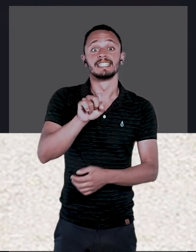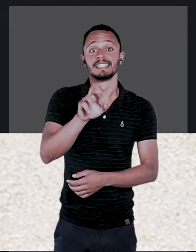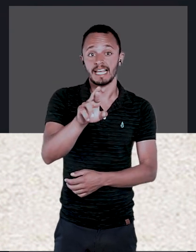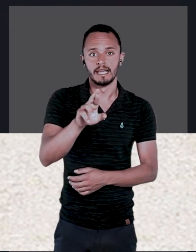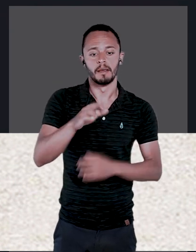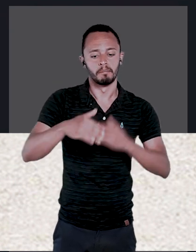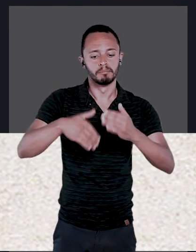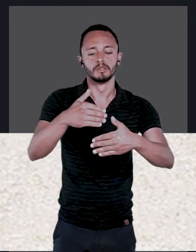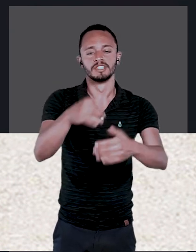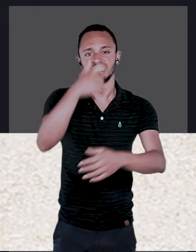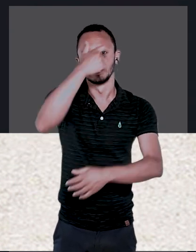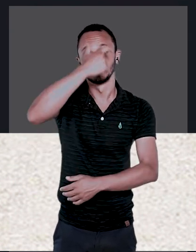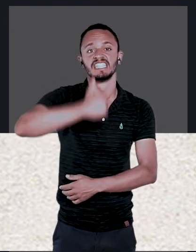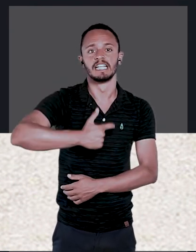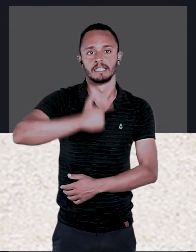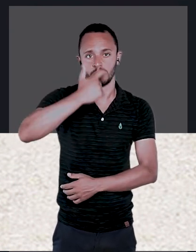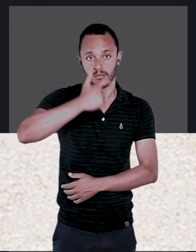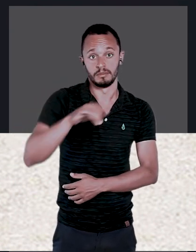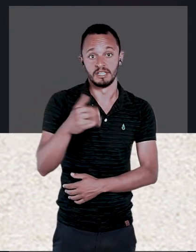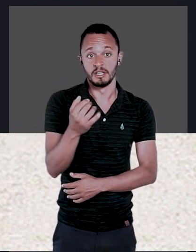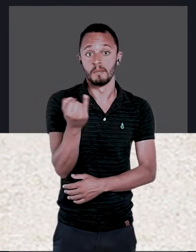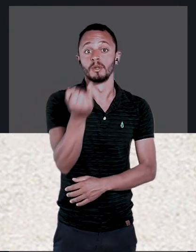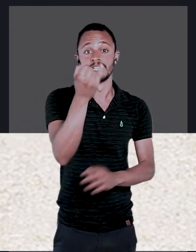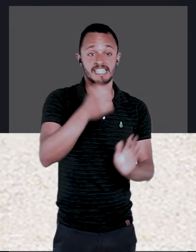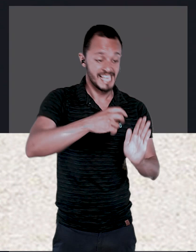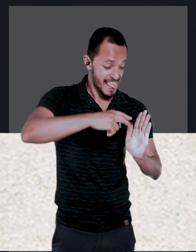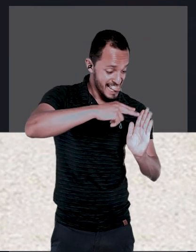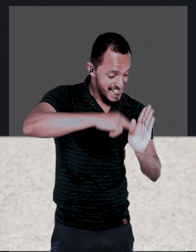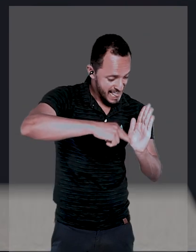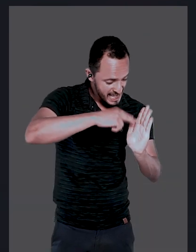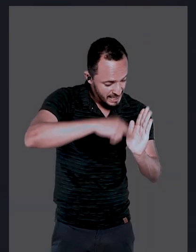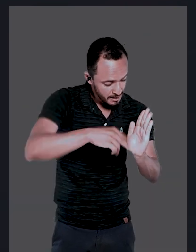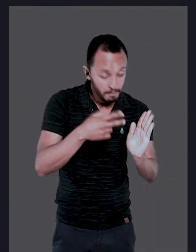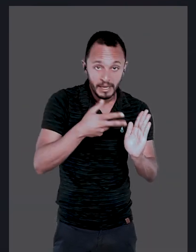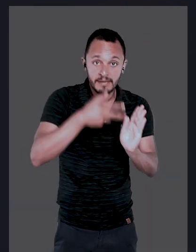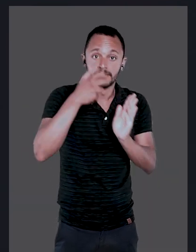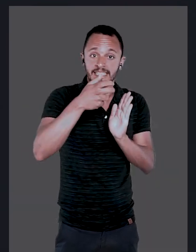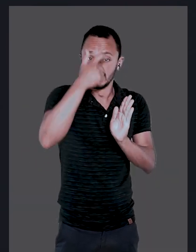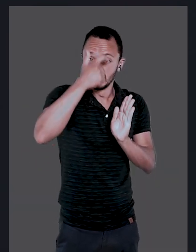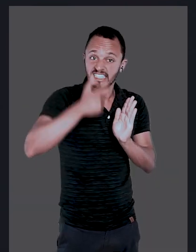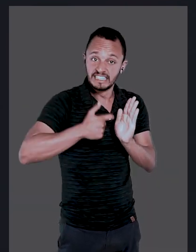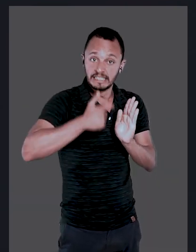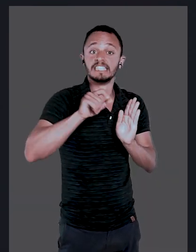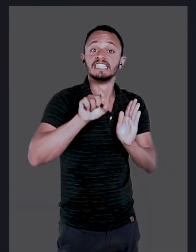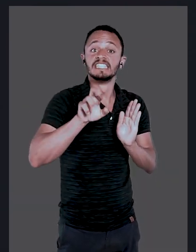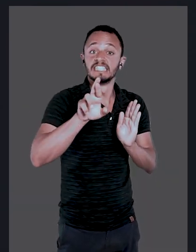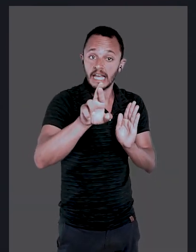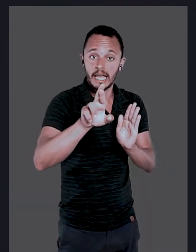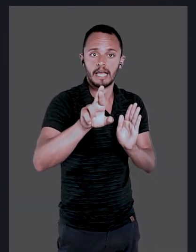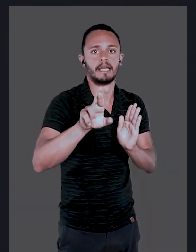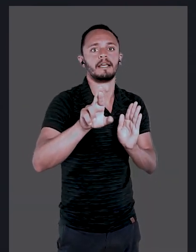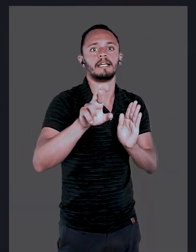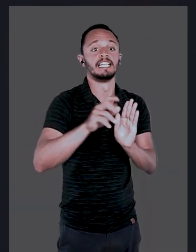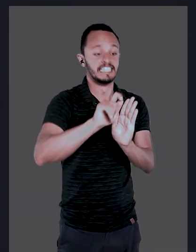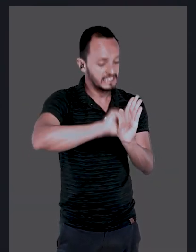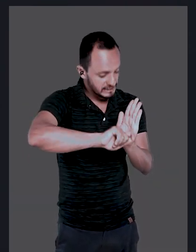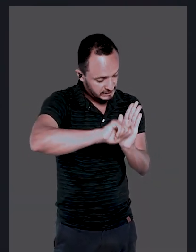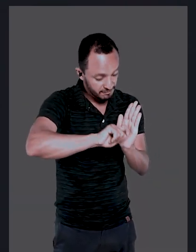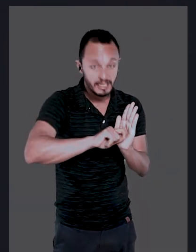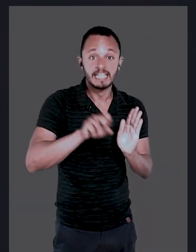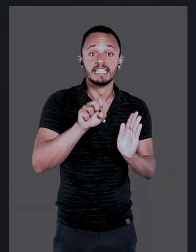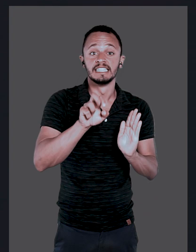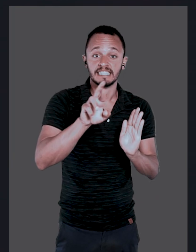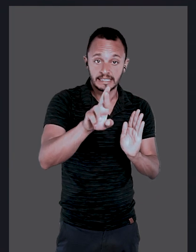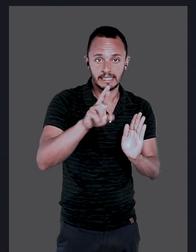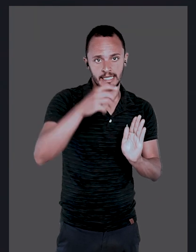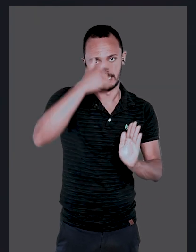faça para ser cidadão, para se ser cidadão, ou seja, ler para se ser um cidadão, escrever para se ser